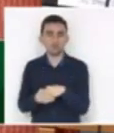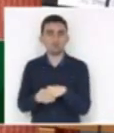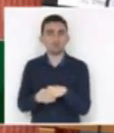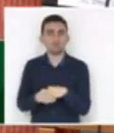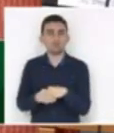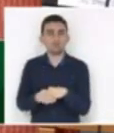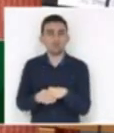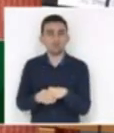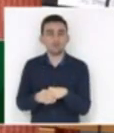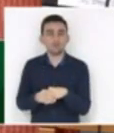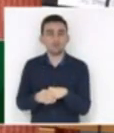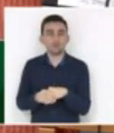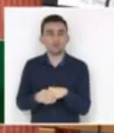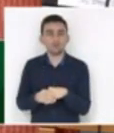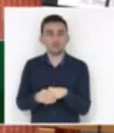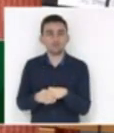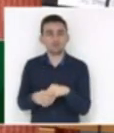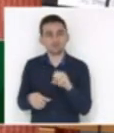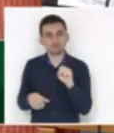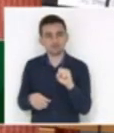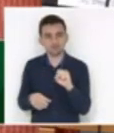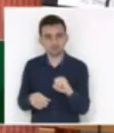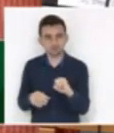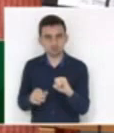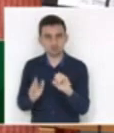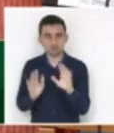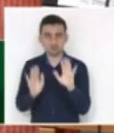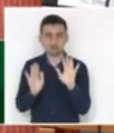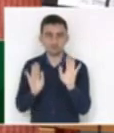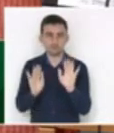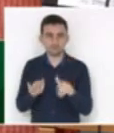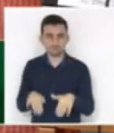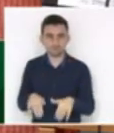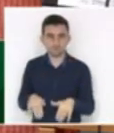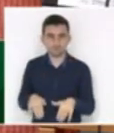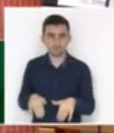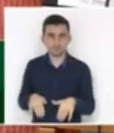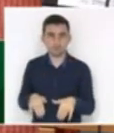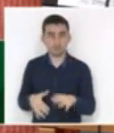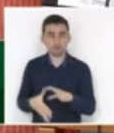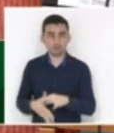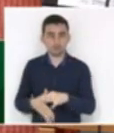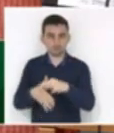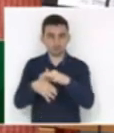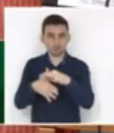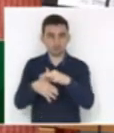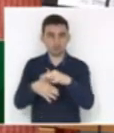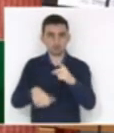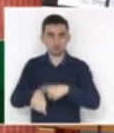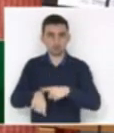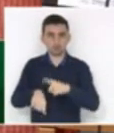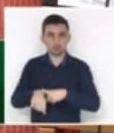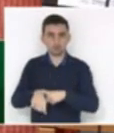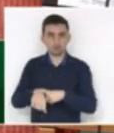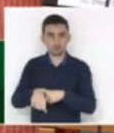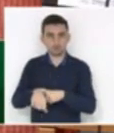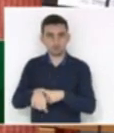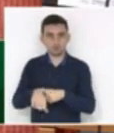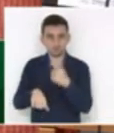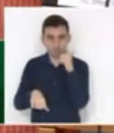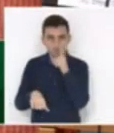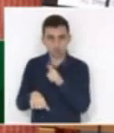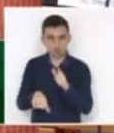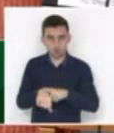pelo regimento interno, quando termina, digamos, os líderes, quer dizer, o tempo está dividido para fechar, para dar a